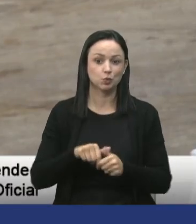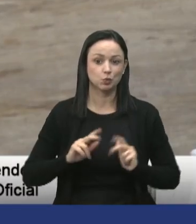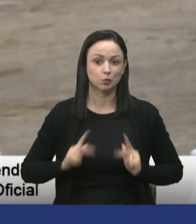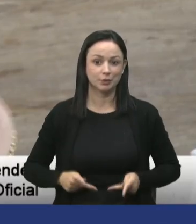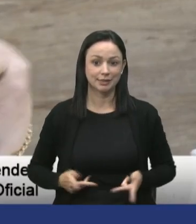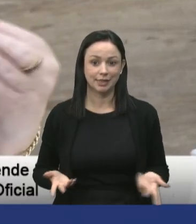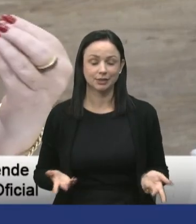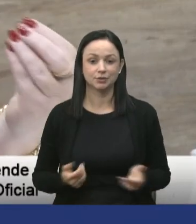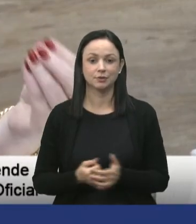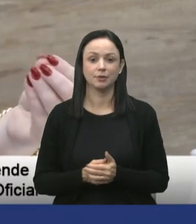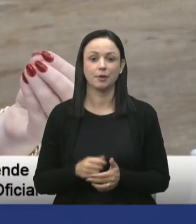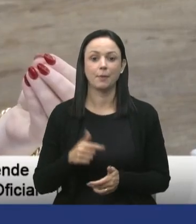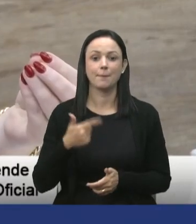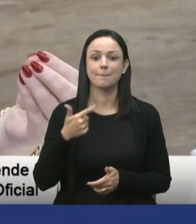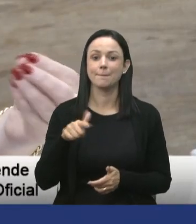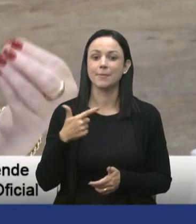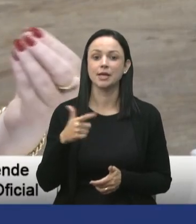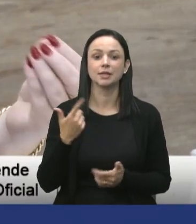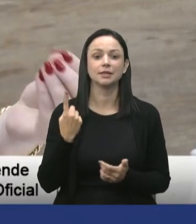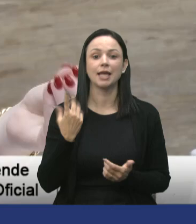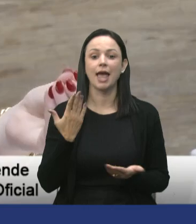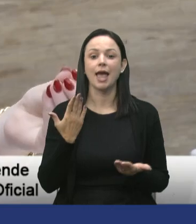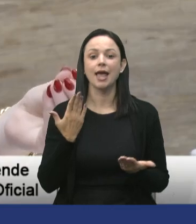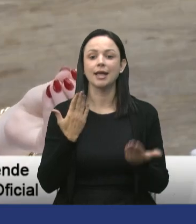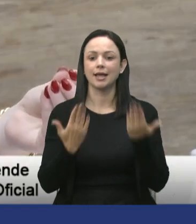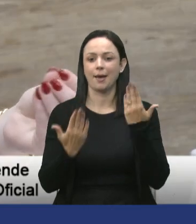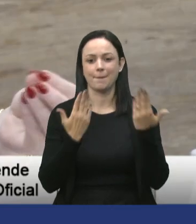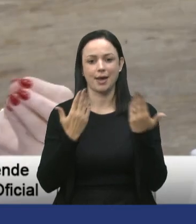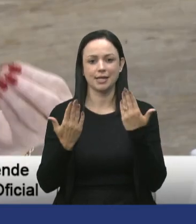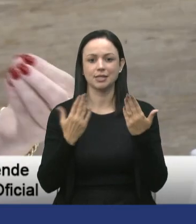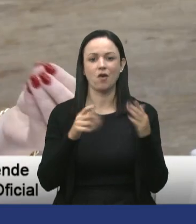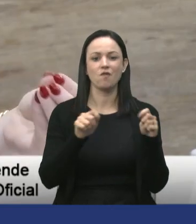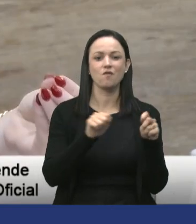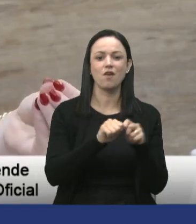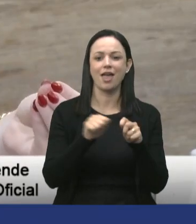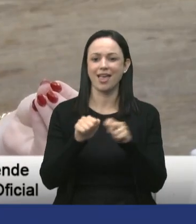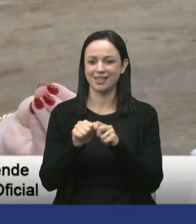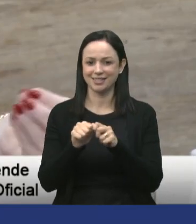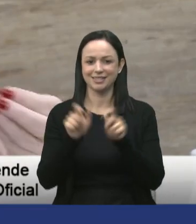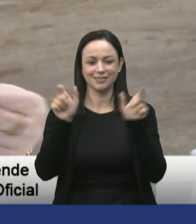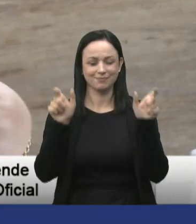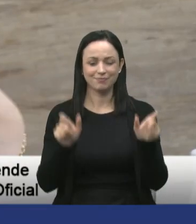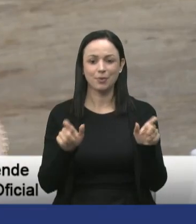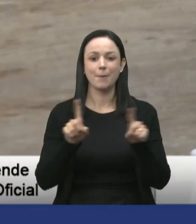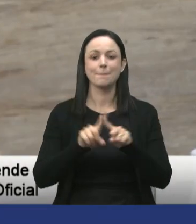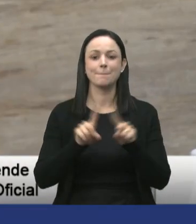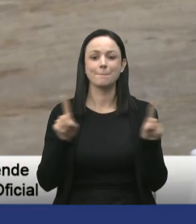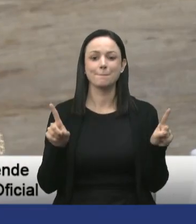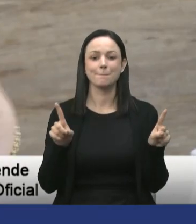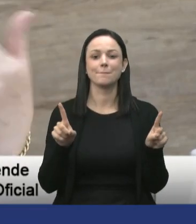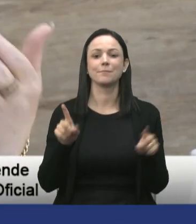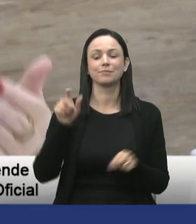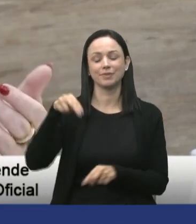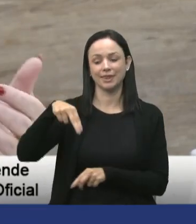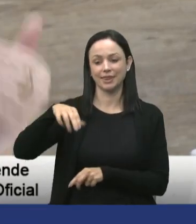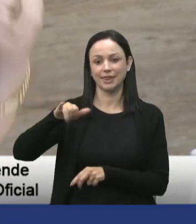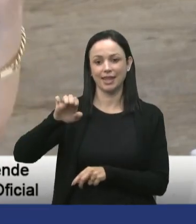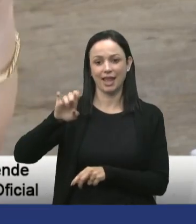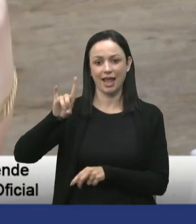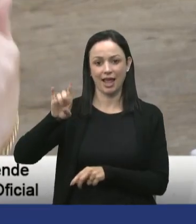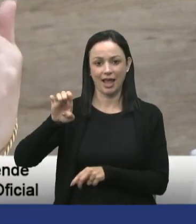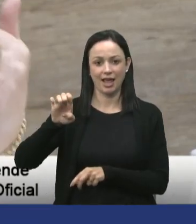Mas não existe grau de comparação entre os feitos, mas com certeza absoluta, o feito de NIED não pode